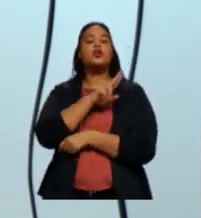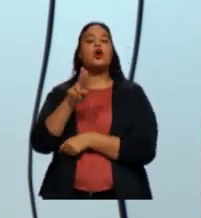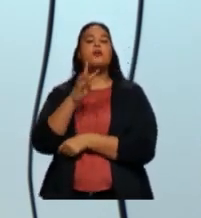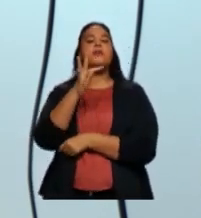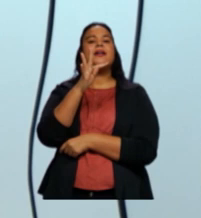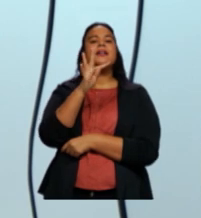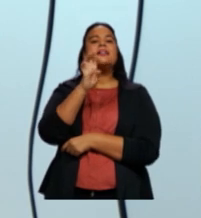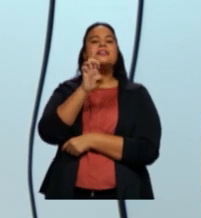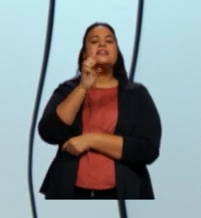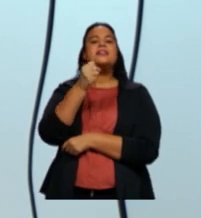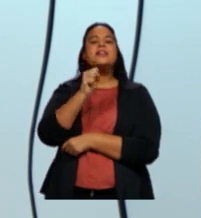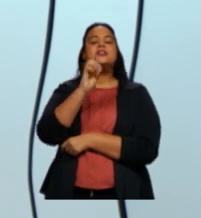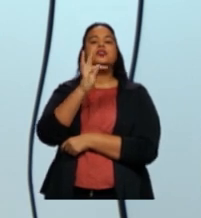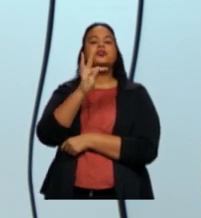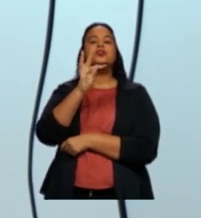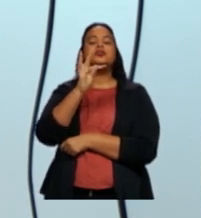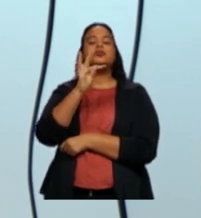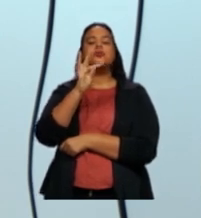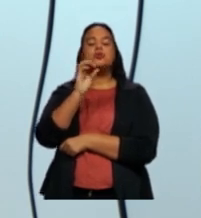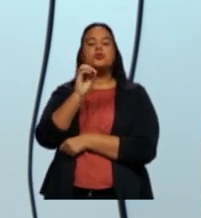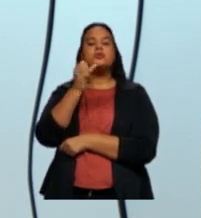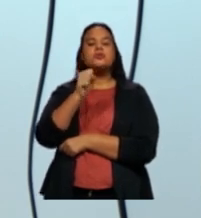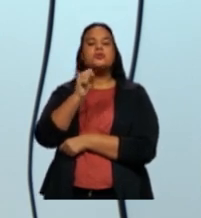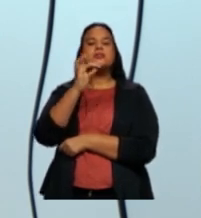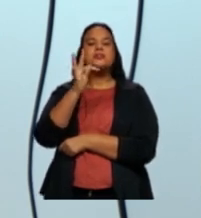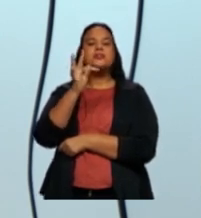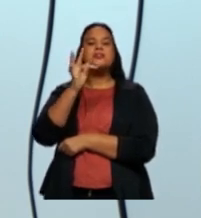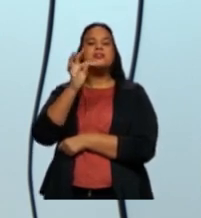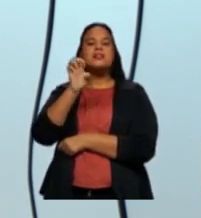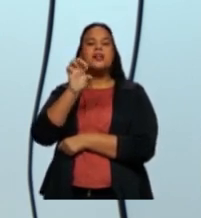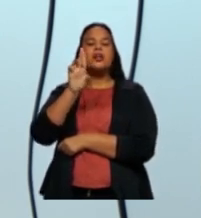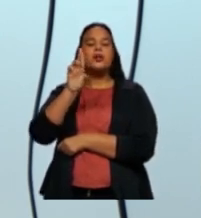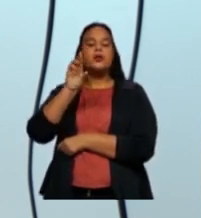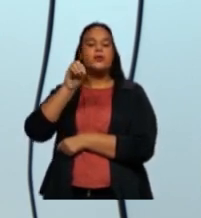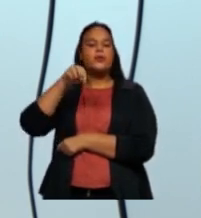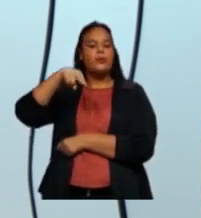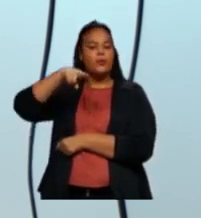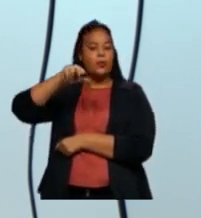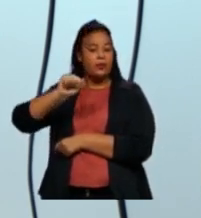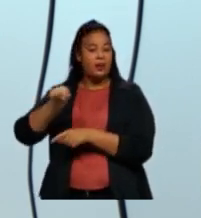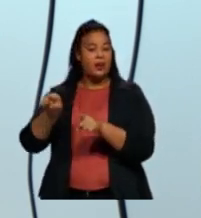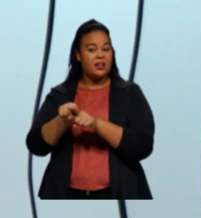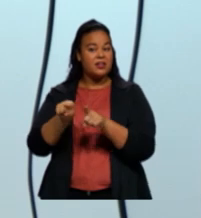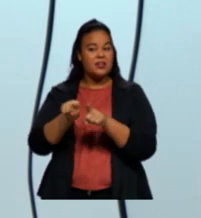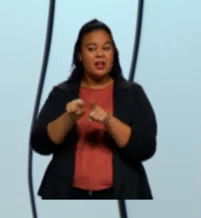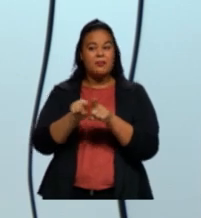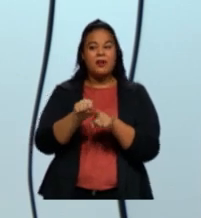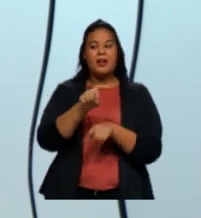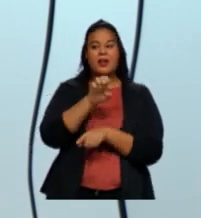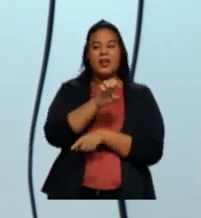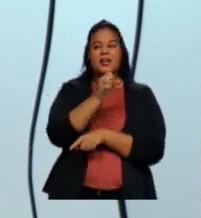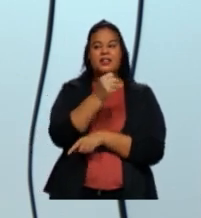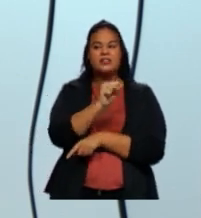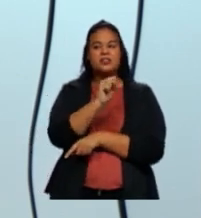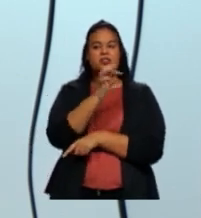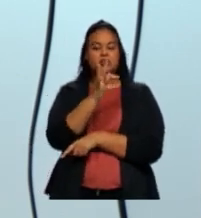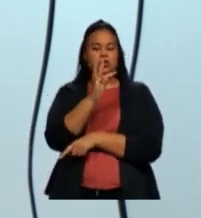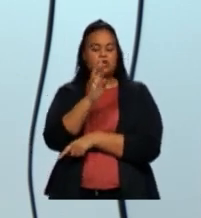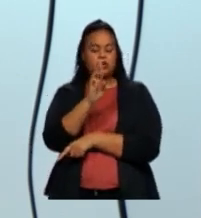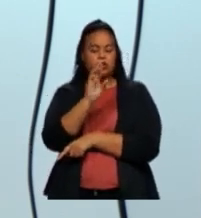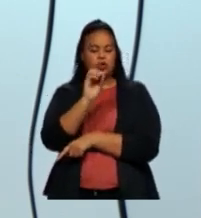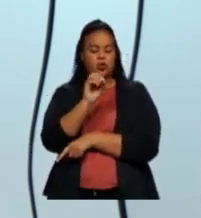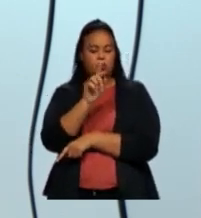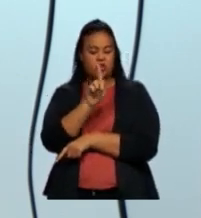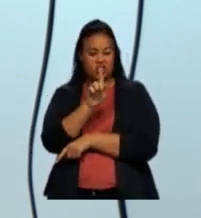hormônio predominante no menino, no homem, e o estrogênio, que é o hormônio predominante na mulher,